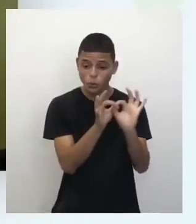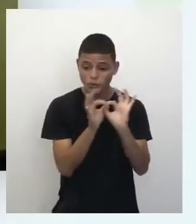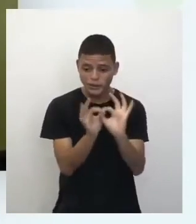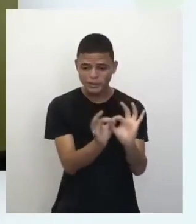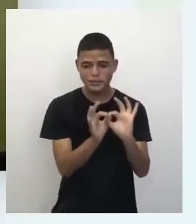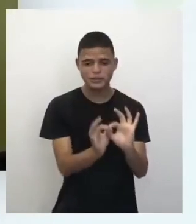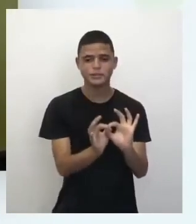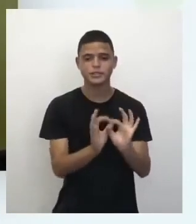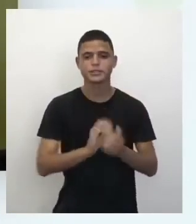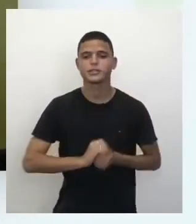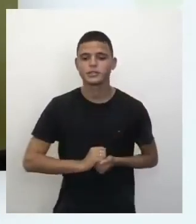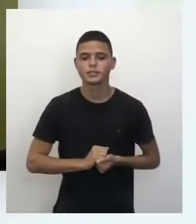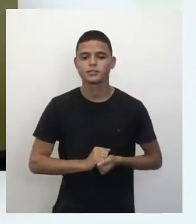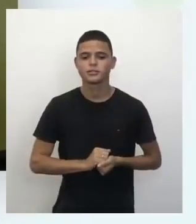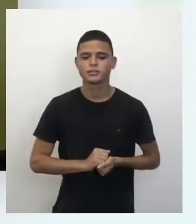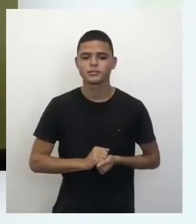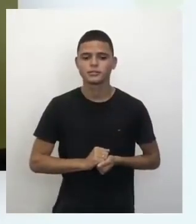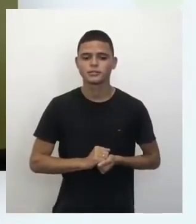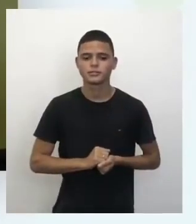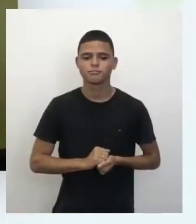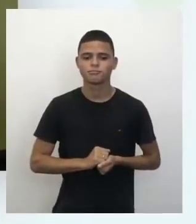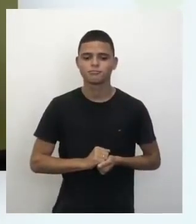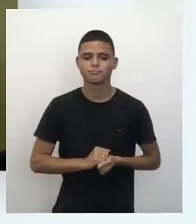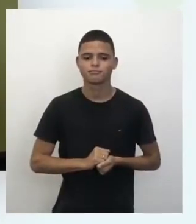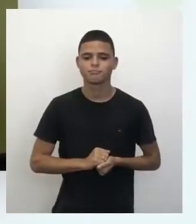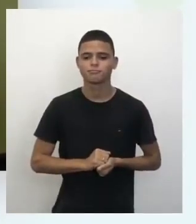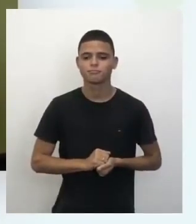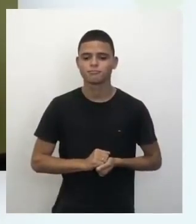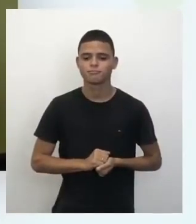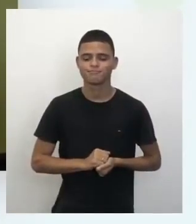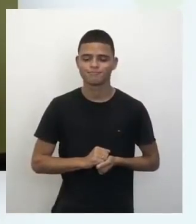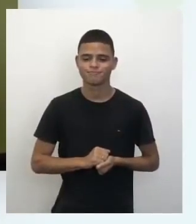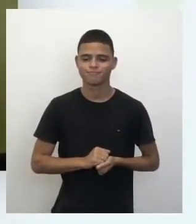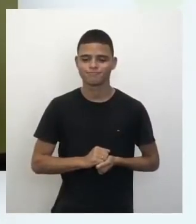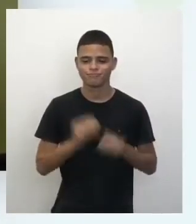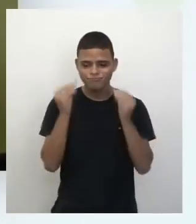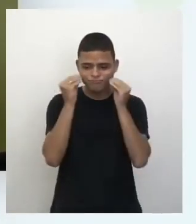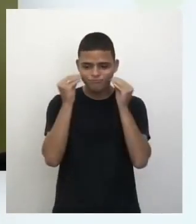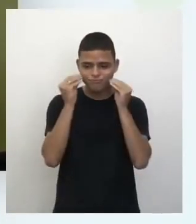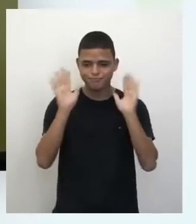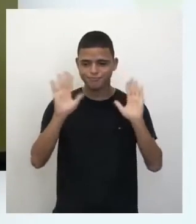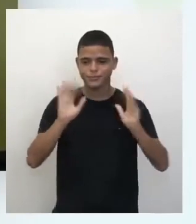unido e contar para sempre um com o outro. É isso. Beijo.